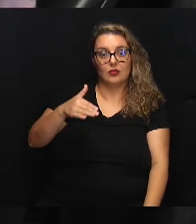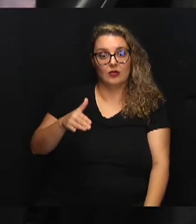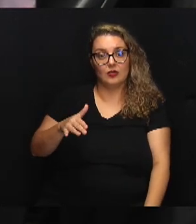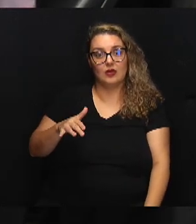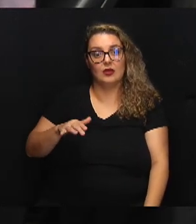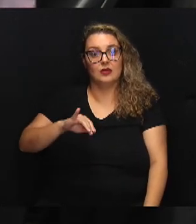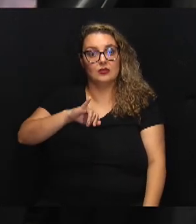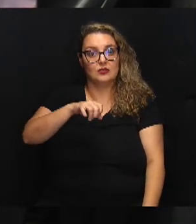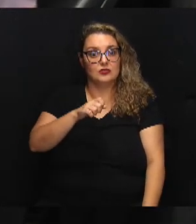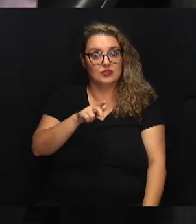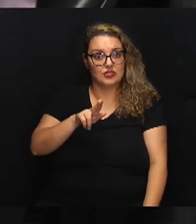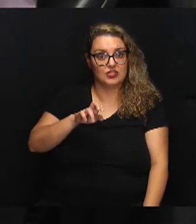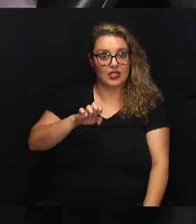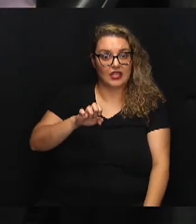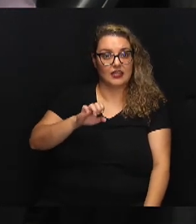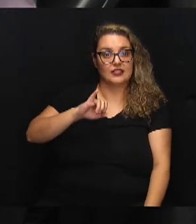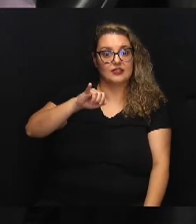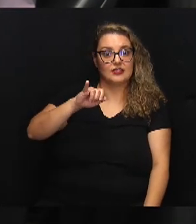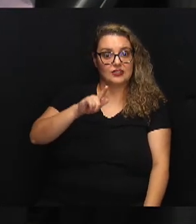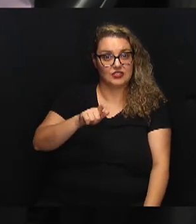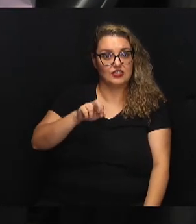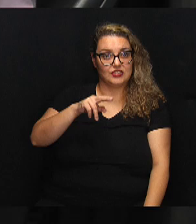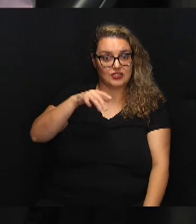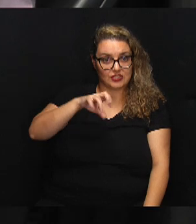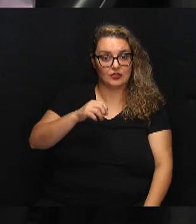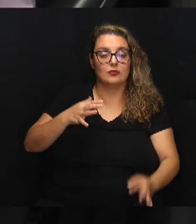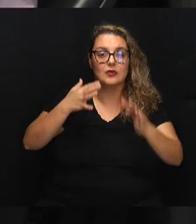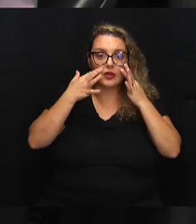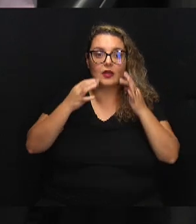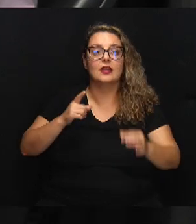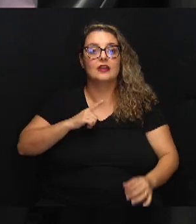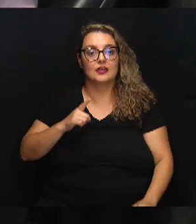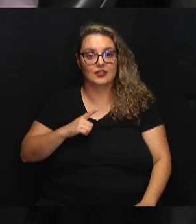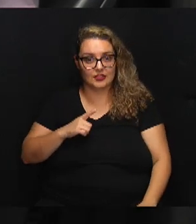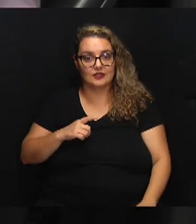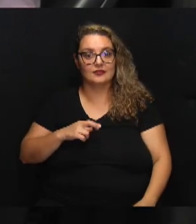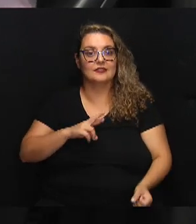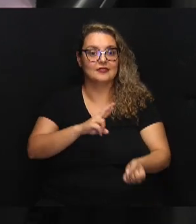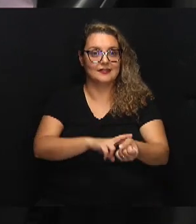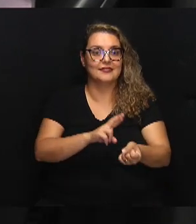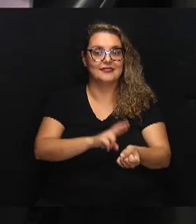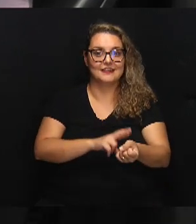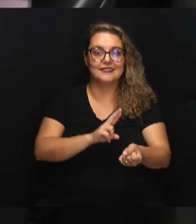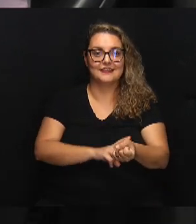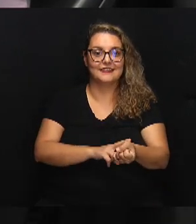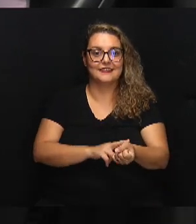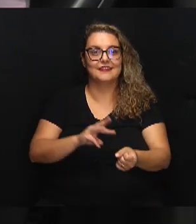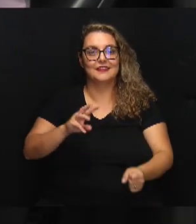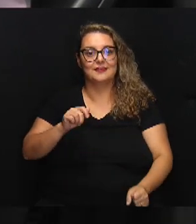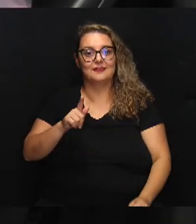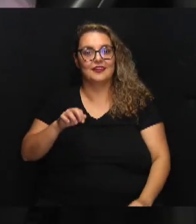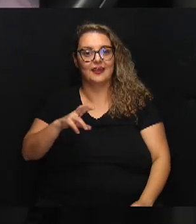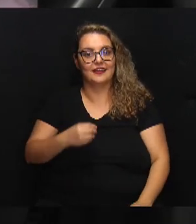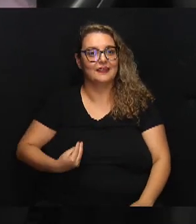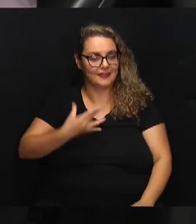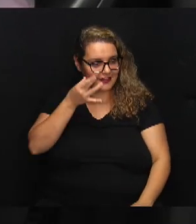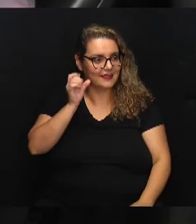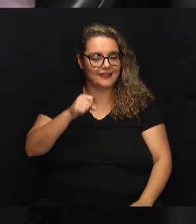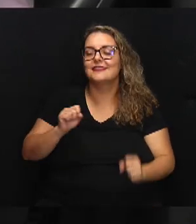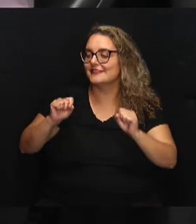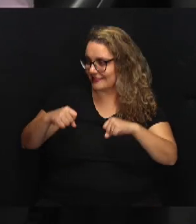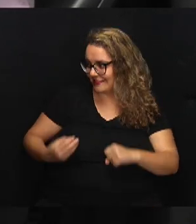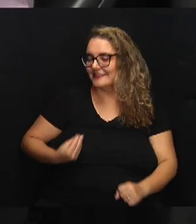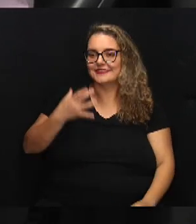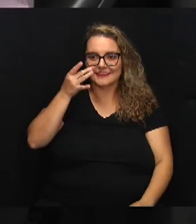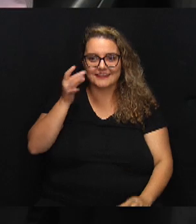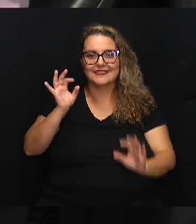Jeg Gerson, preste atenção, que nós temos aí um ritmista, Wagner estará lá, é Estarei isso? lá, com